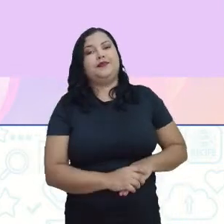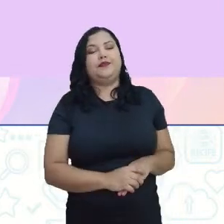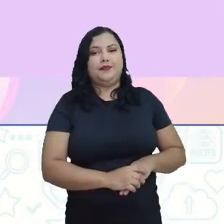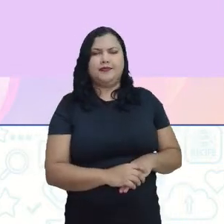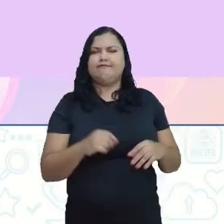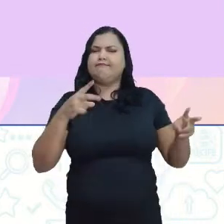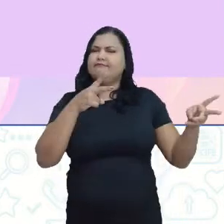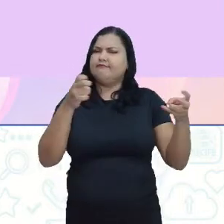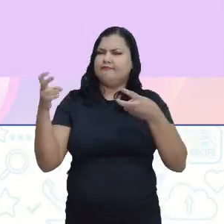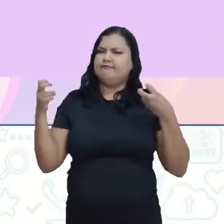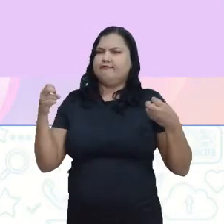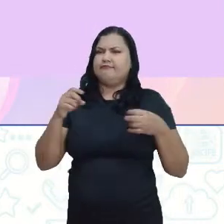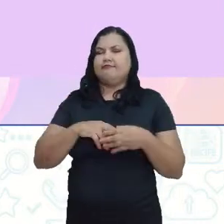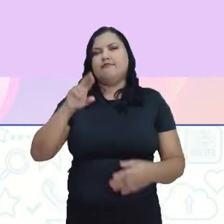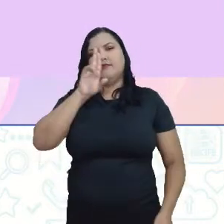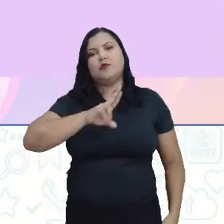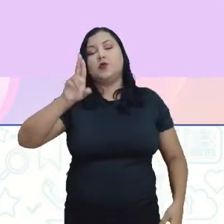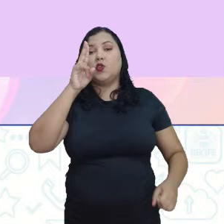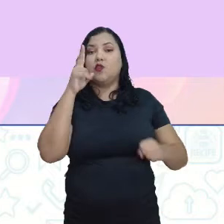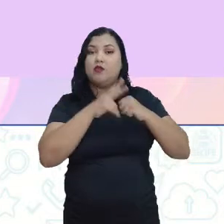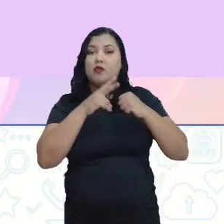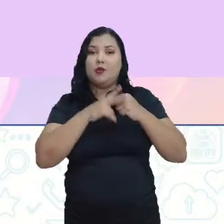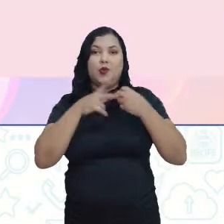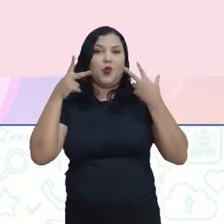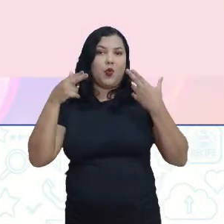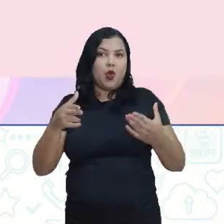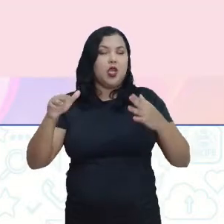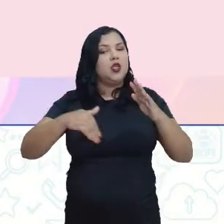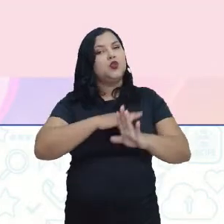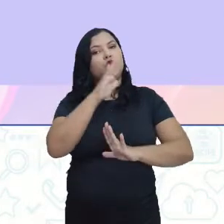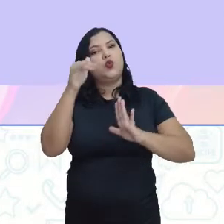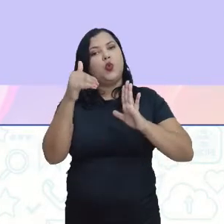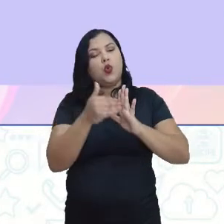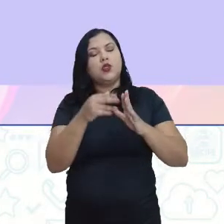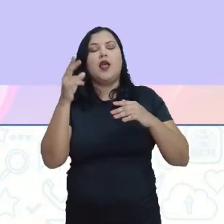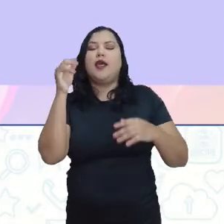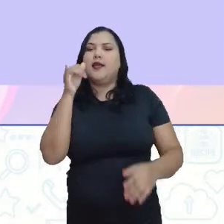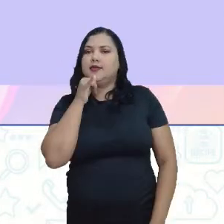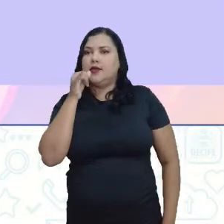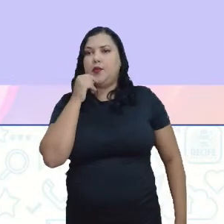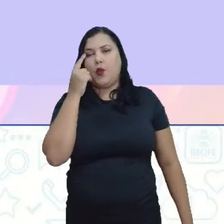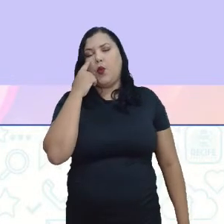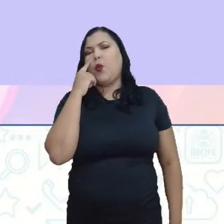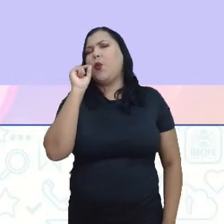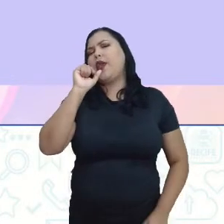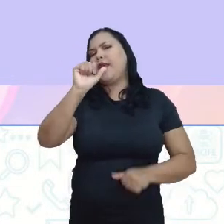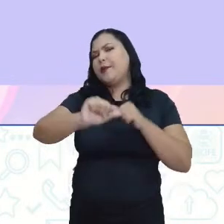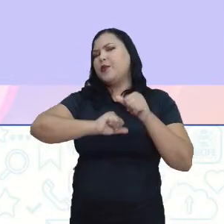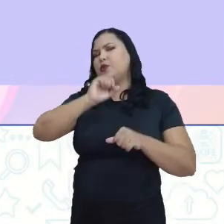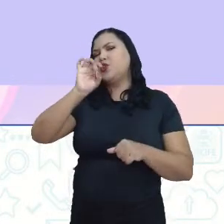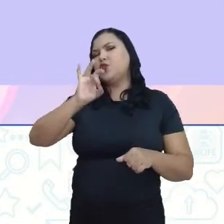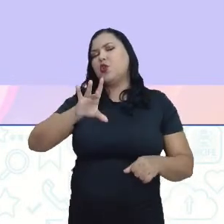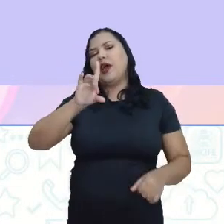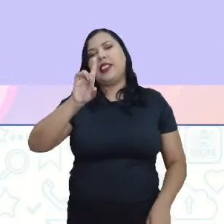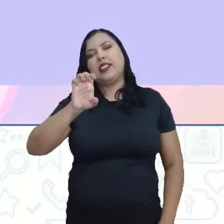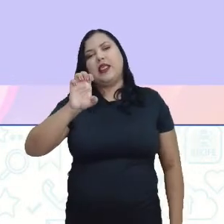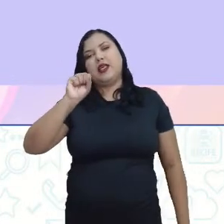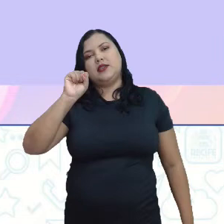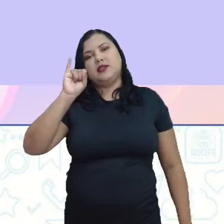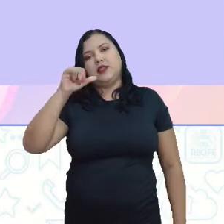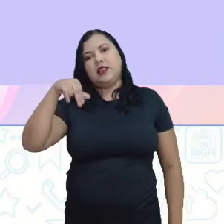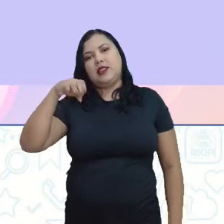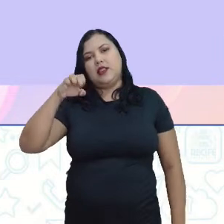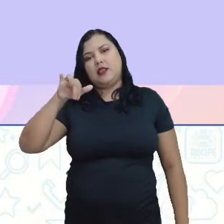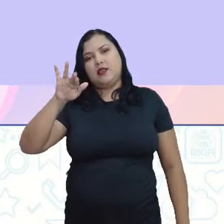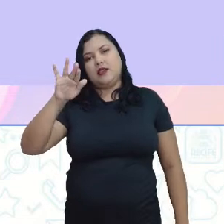Então, percebam, eu usei o mesmo verbo em todos os exemplos. E o que é que vai mudar do verbo? A desinência. Por